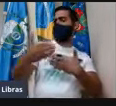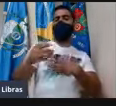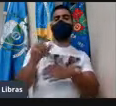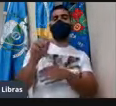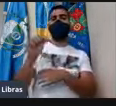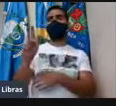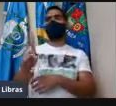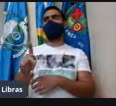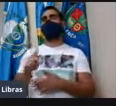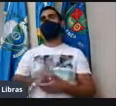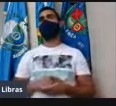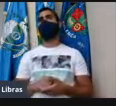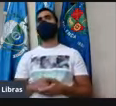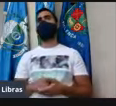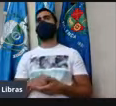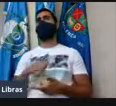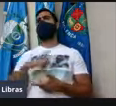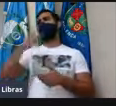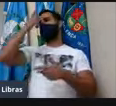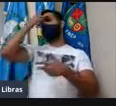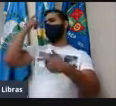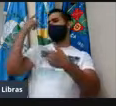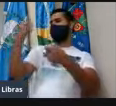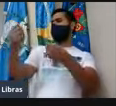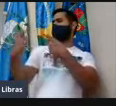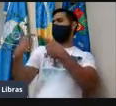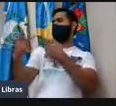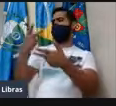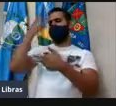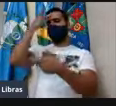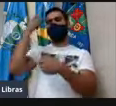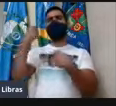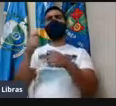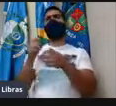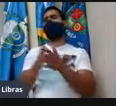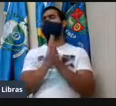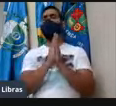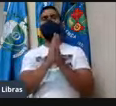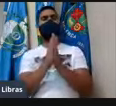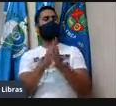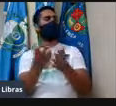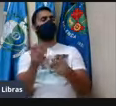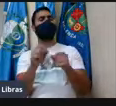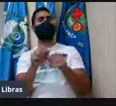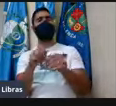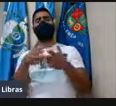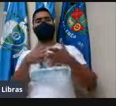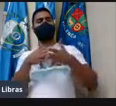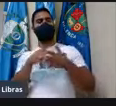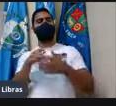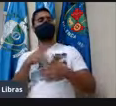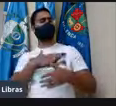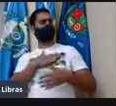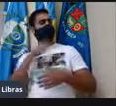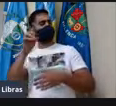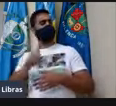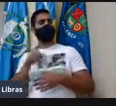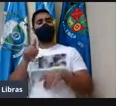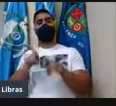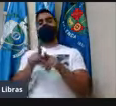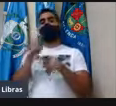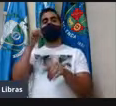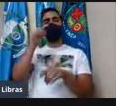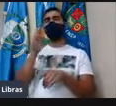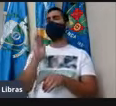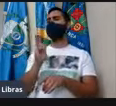aposentadoria. Tem vindo reclamações aqui que a pessoa precisa se humilhar para tirar a licença-prêmio, que é direito dela, e muitas dessas mulheres